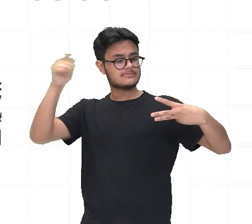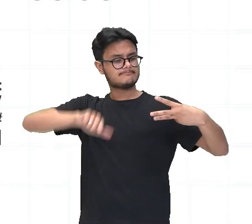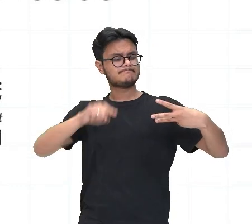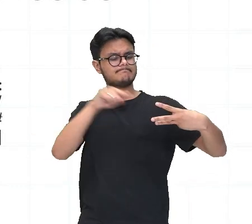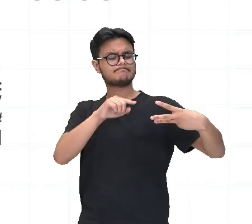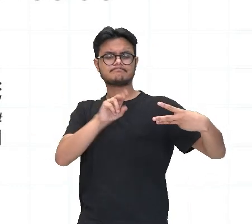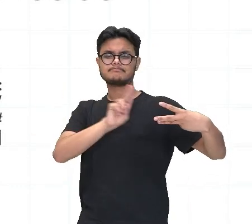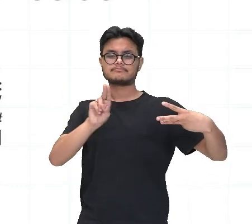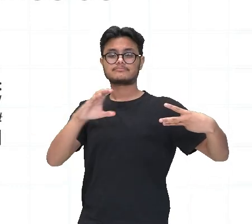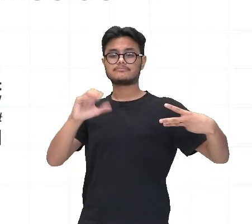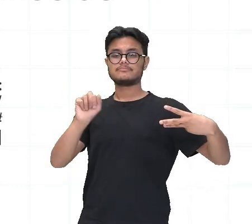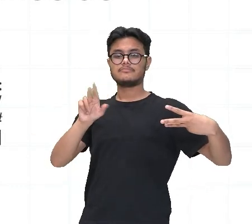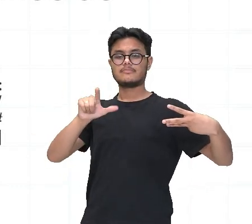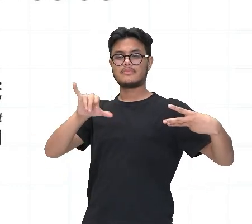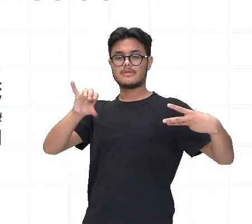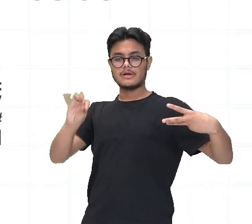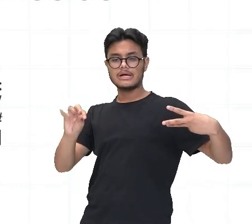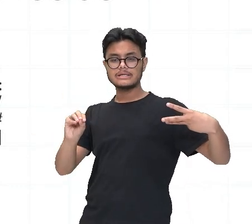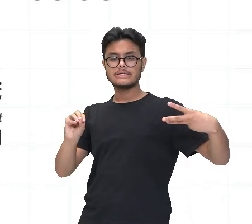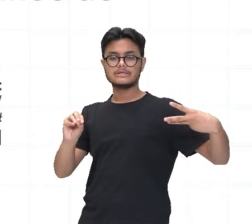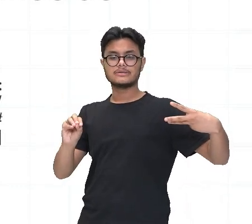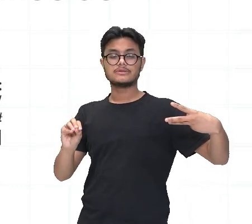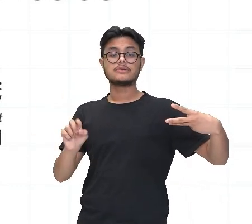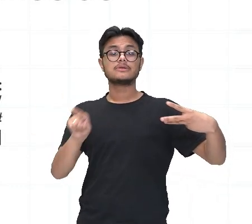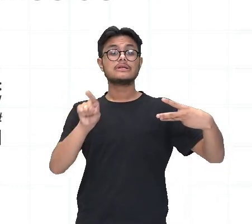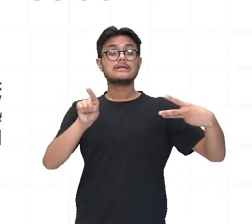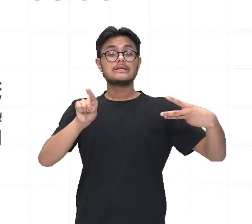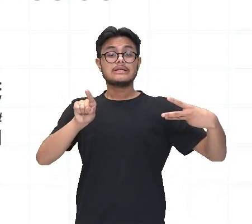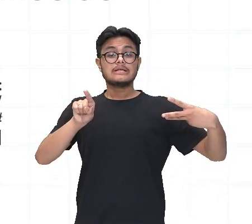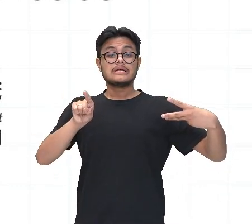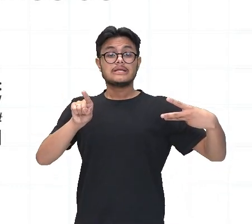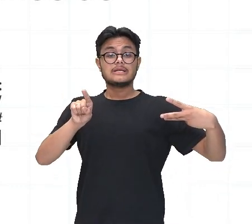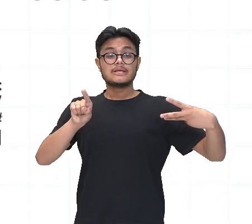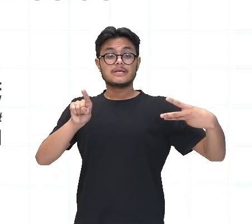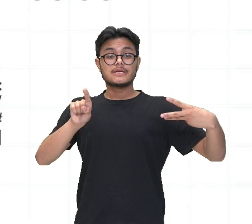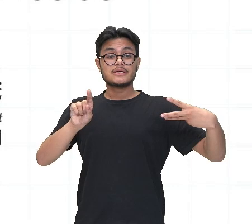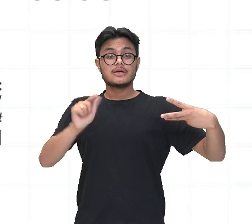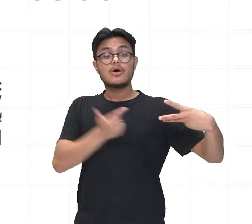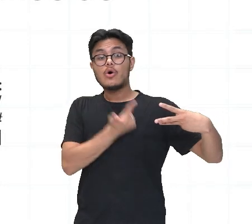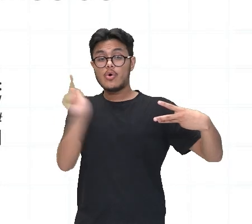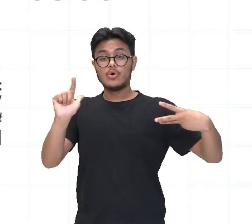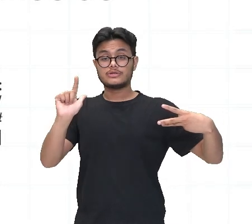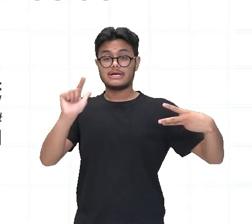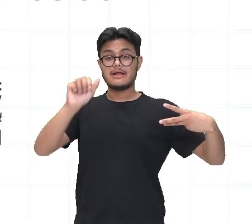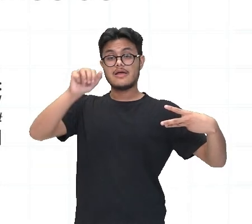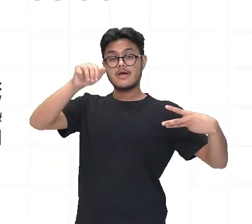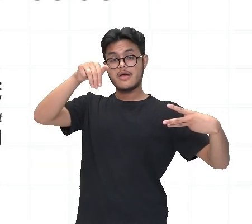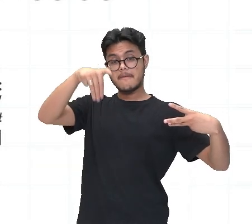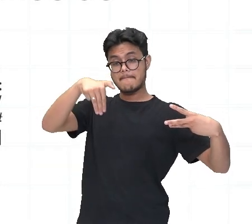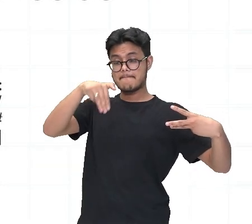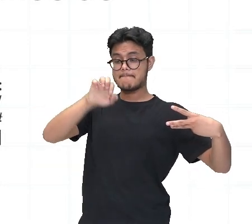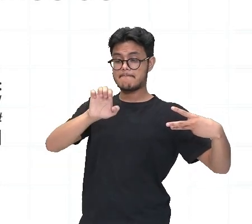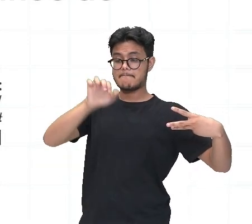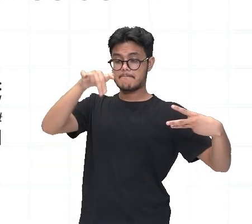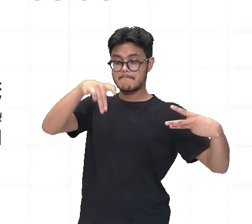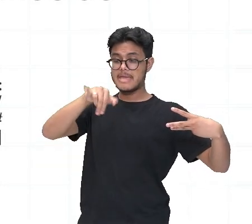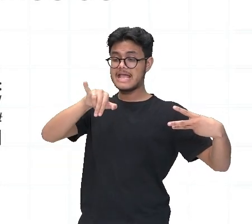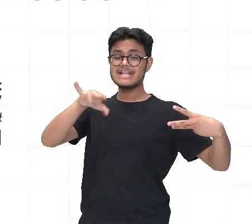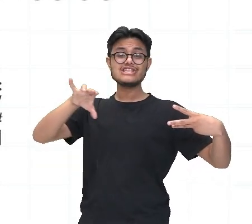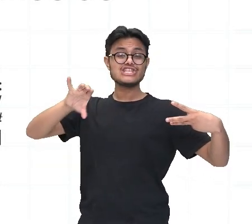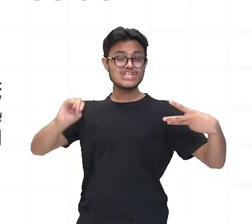gente substituiu por Carlito, né? Uma única vez sendo repetido.